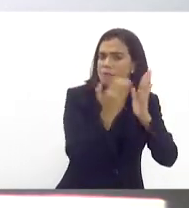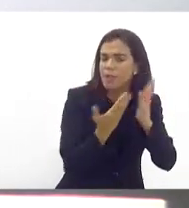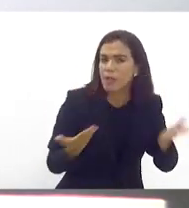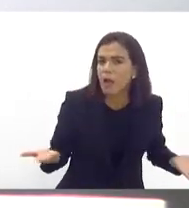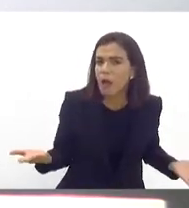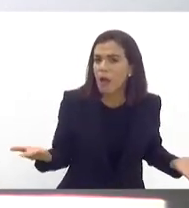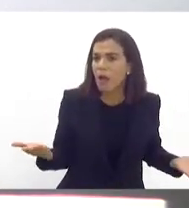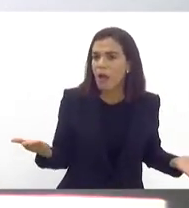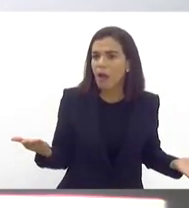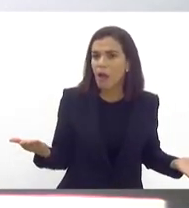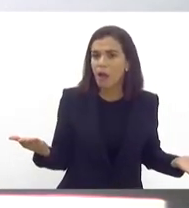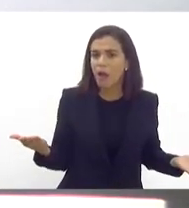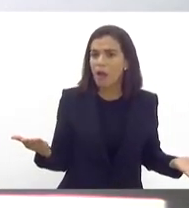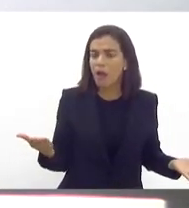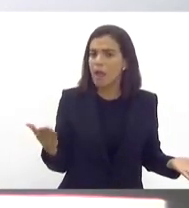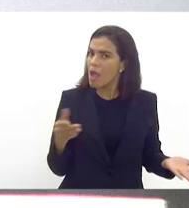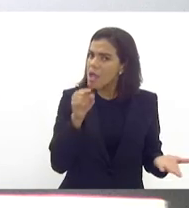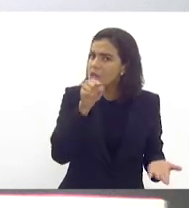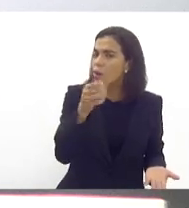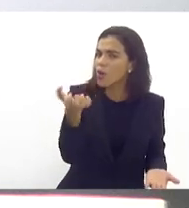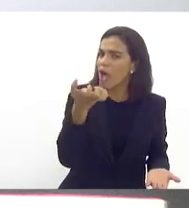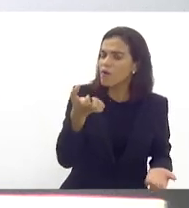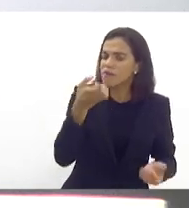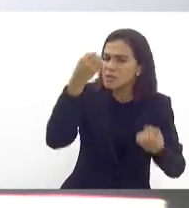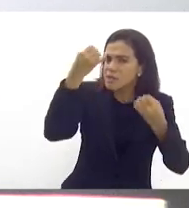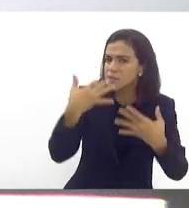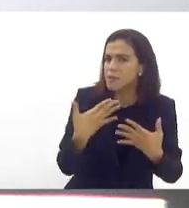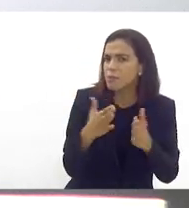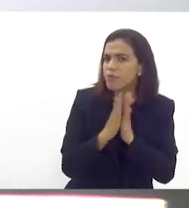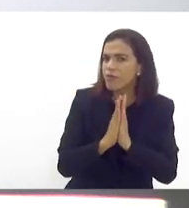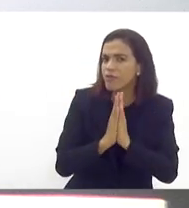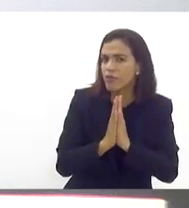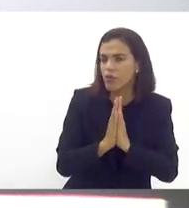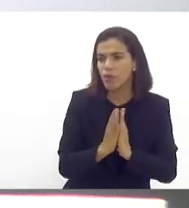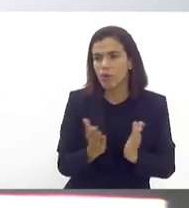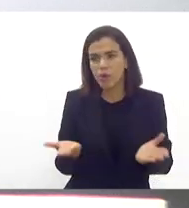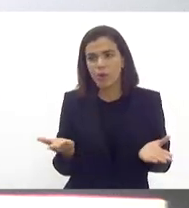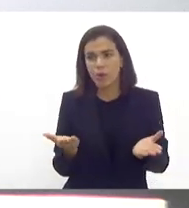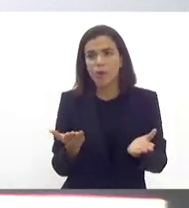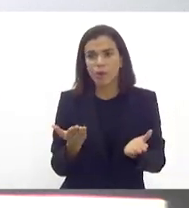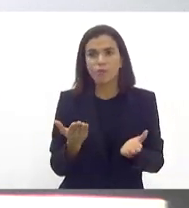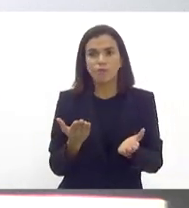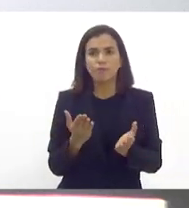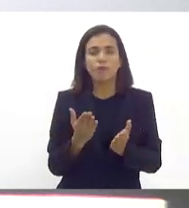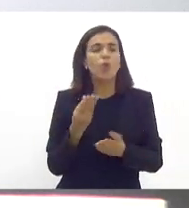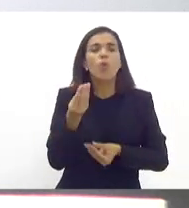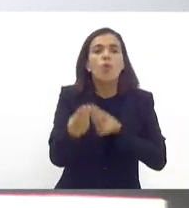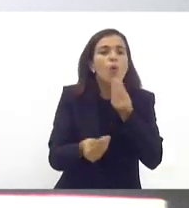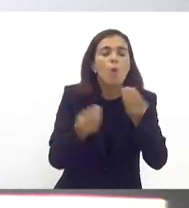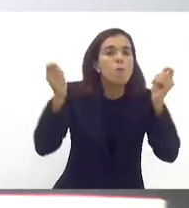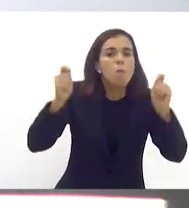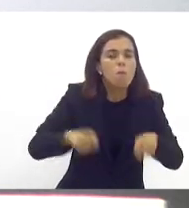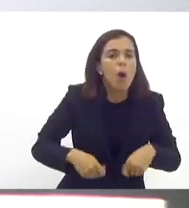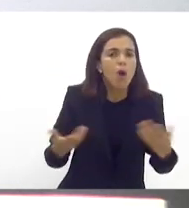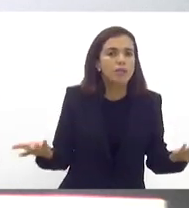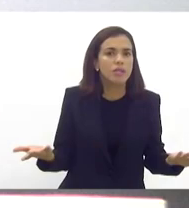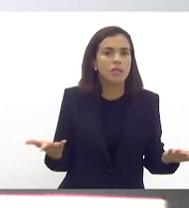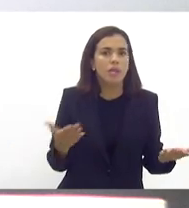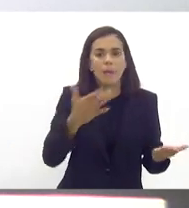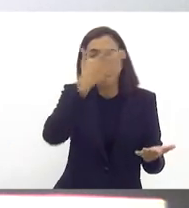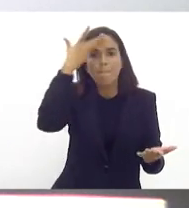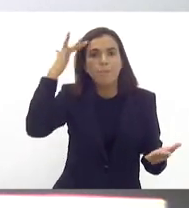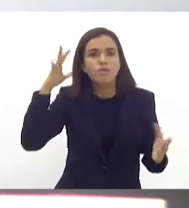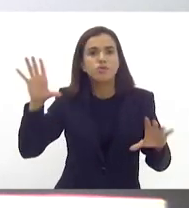É aí que a gente isso que eu queria que você comentasse por favor que que o senhor comentasse como é que pode ter um descumprimento